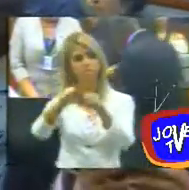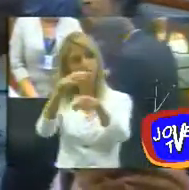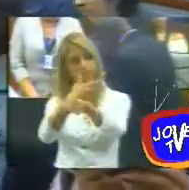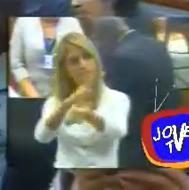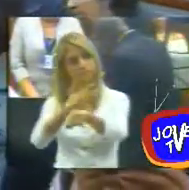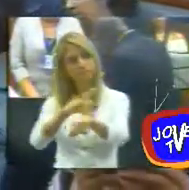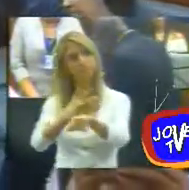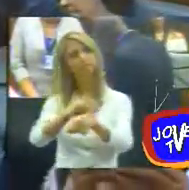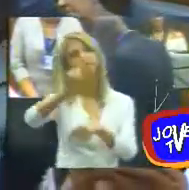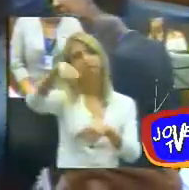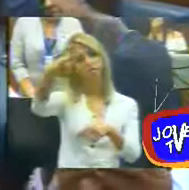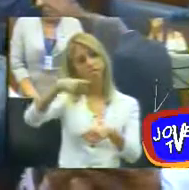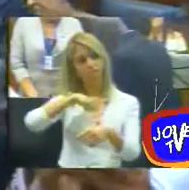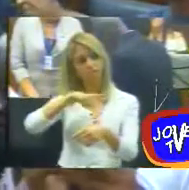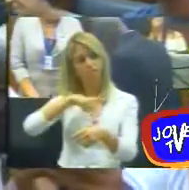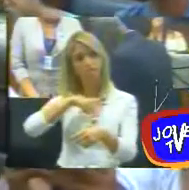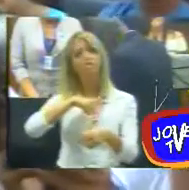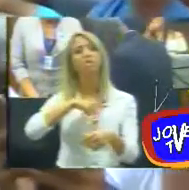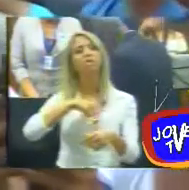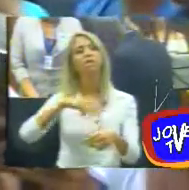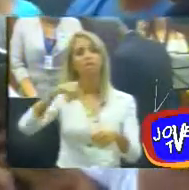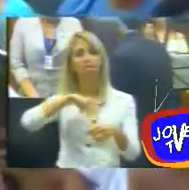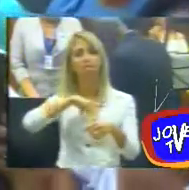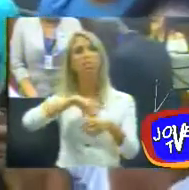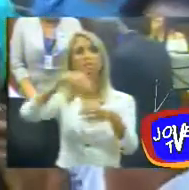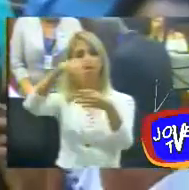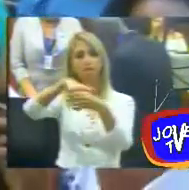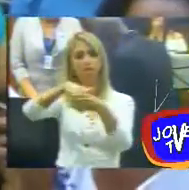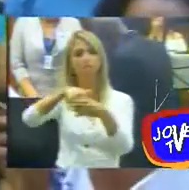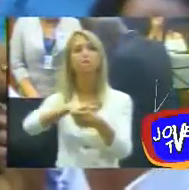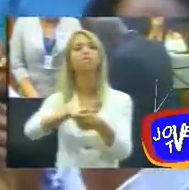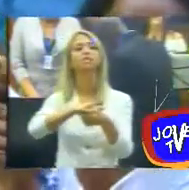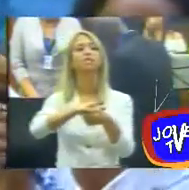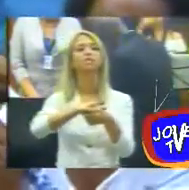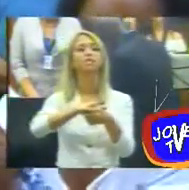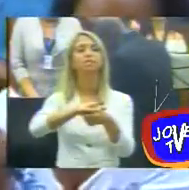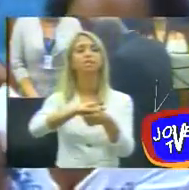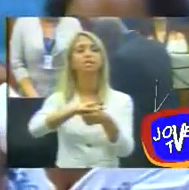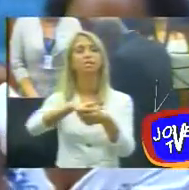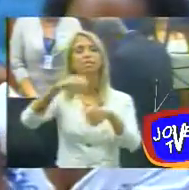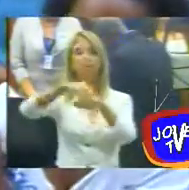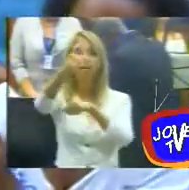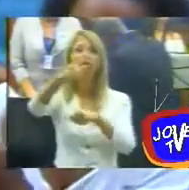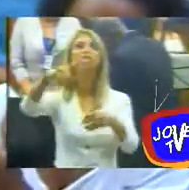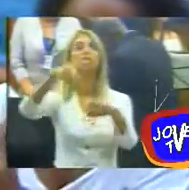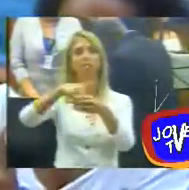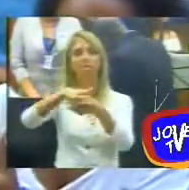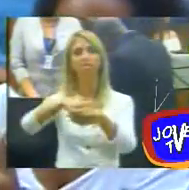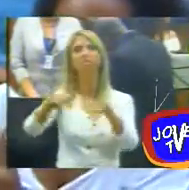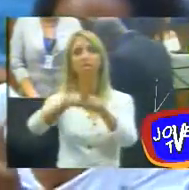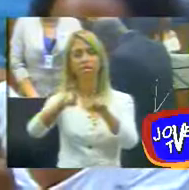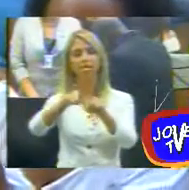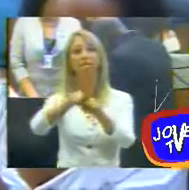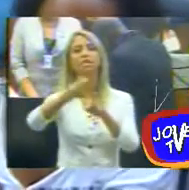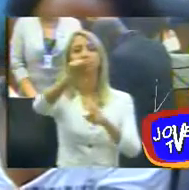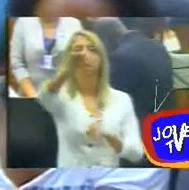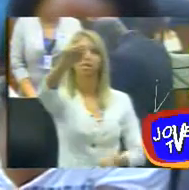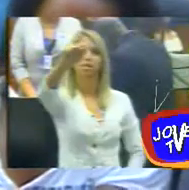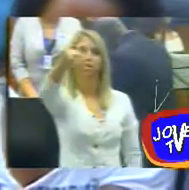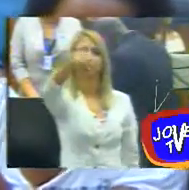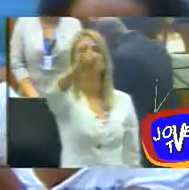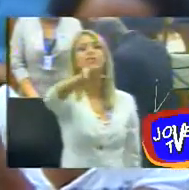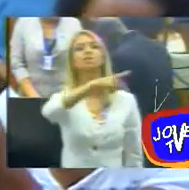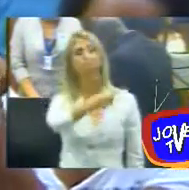eleição, né? Mas ele foi o mais votado enquanto parlamentar juvenil, então o mais votado no nosso regimento interno toma posse